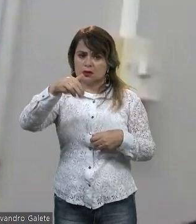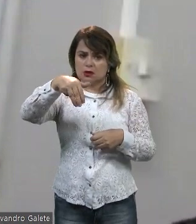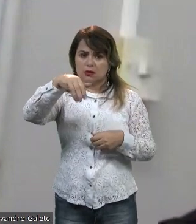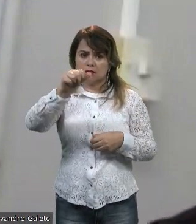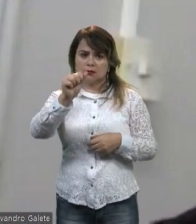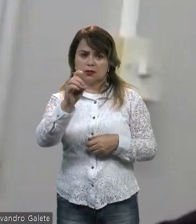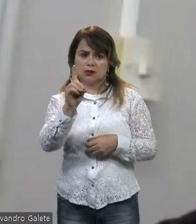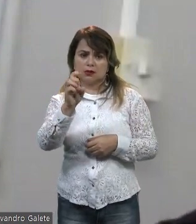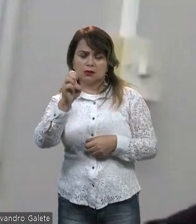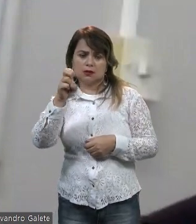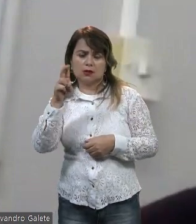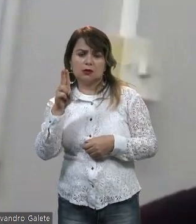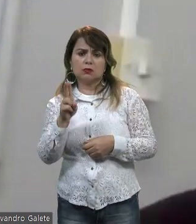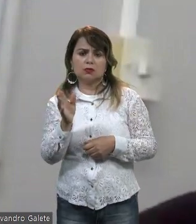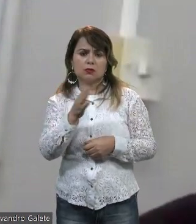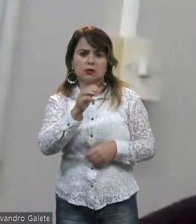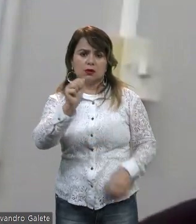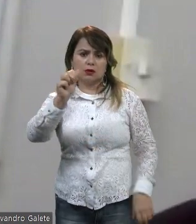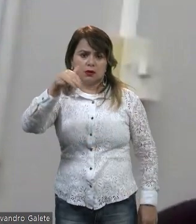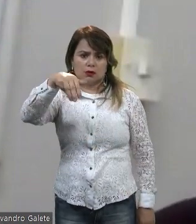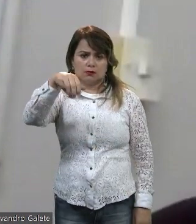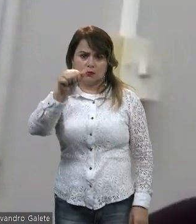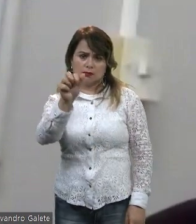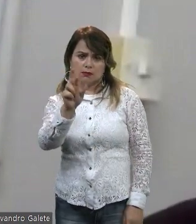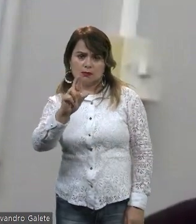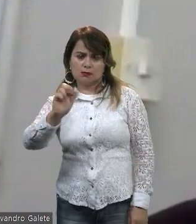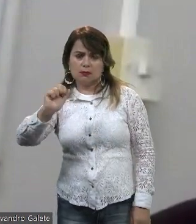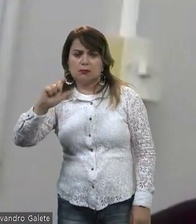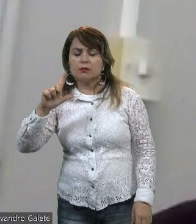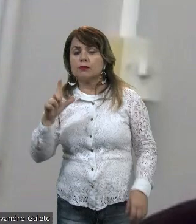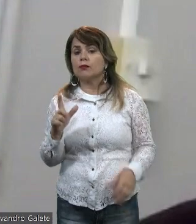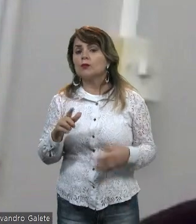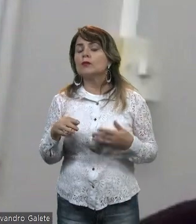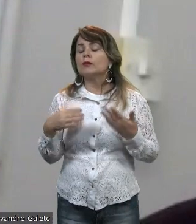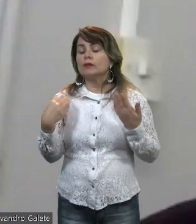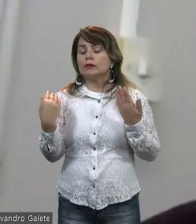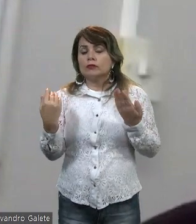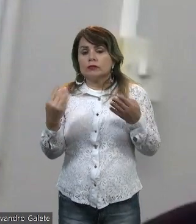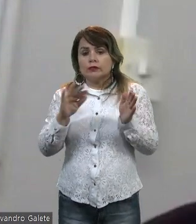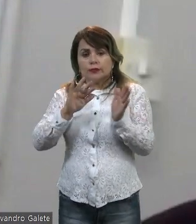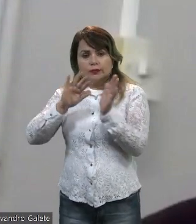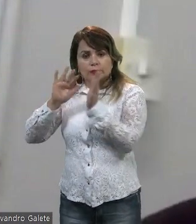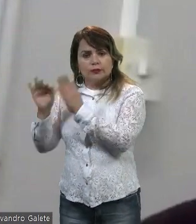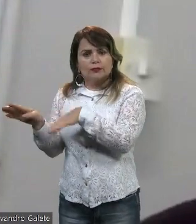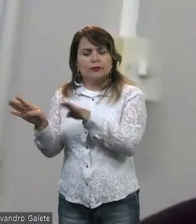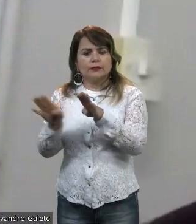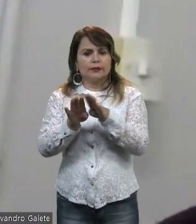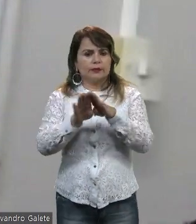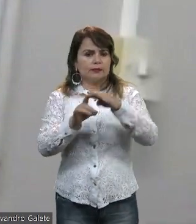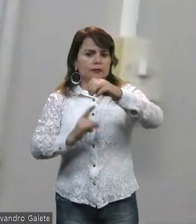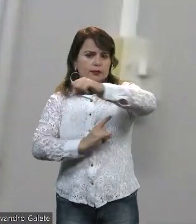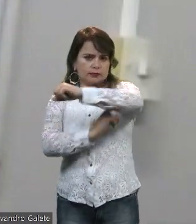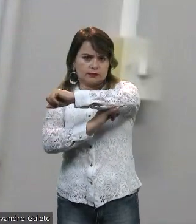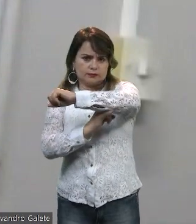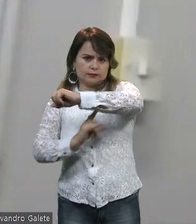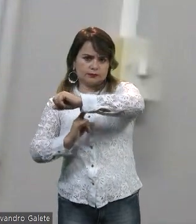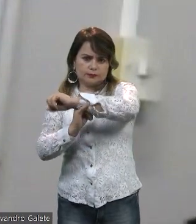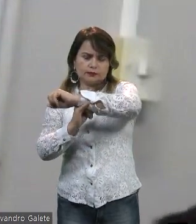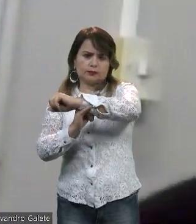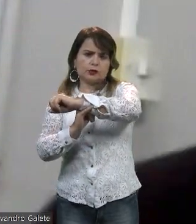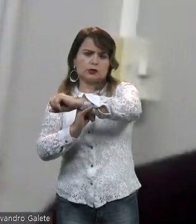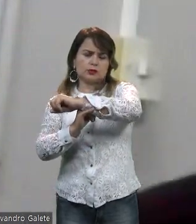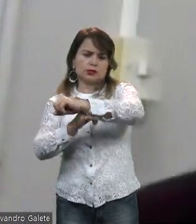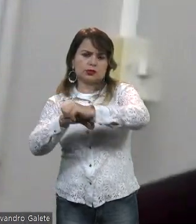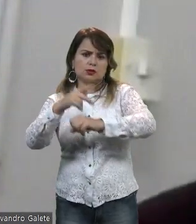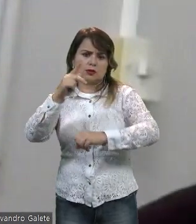aqui aguardando ansiosos a liberação da ponte da Primavera no distrito de Avencas,